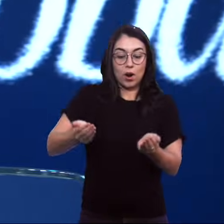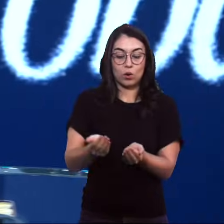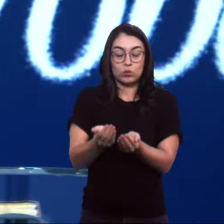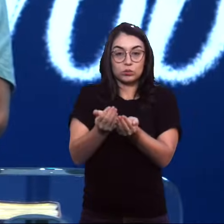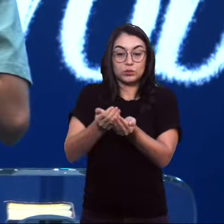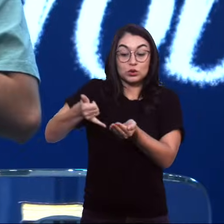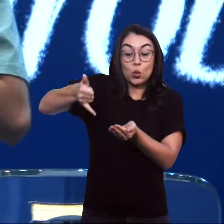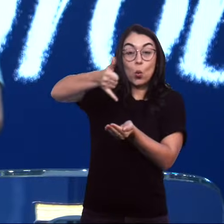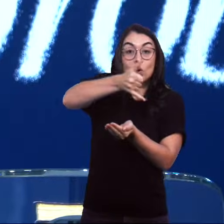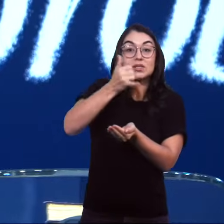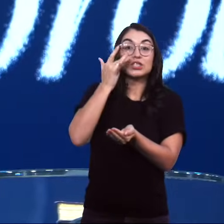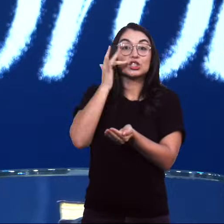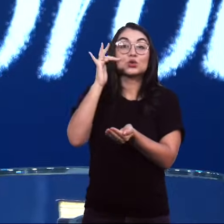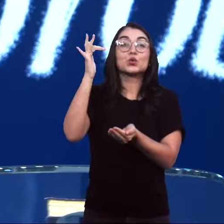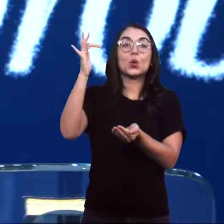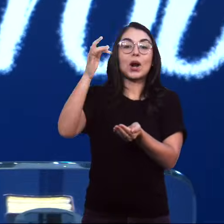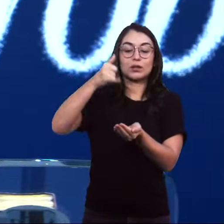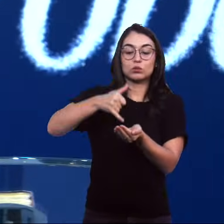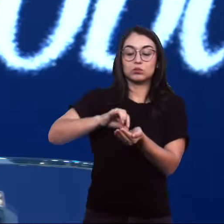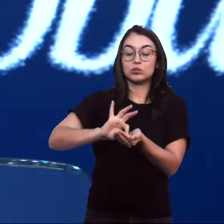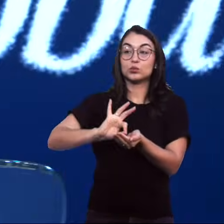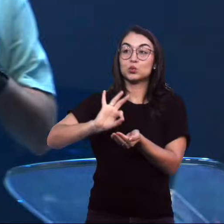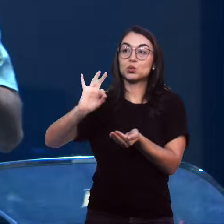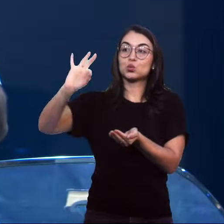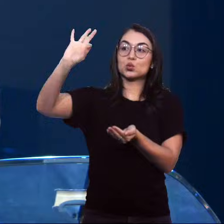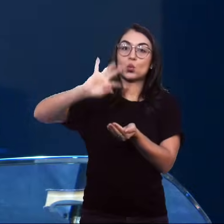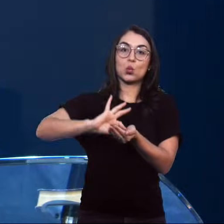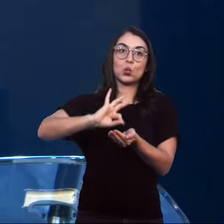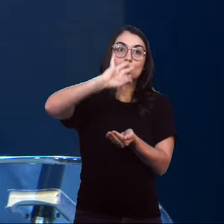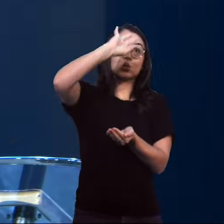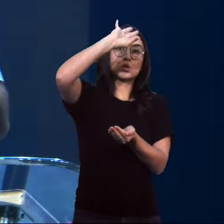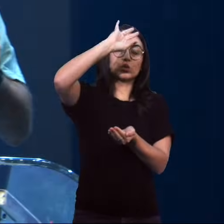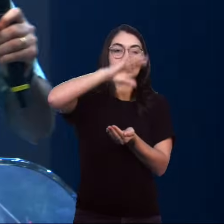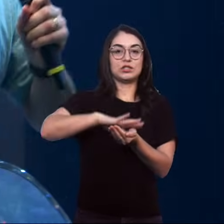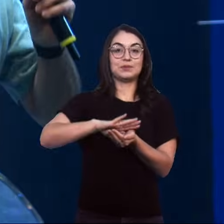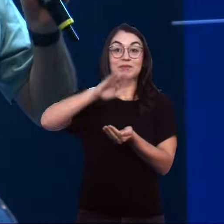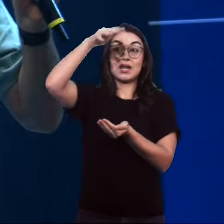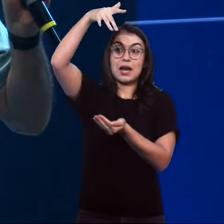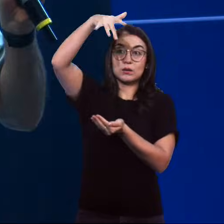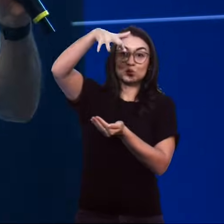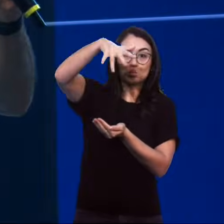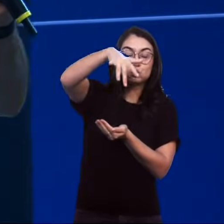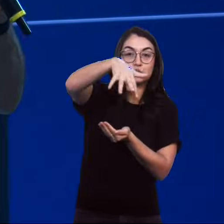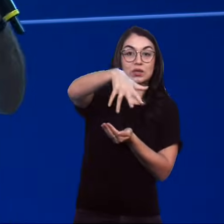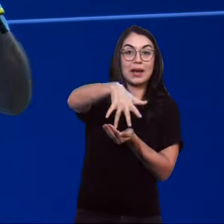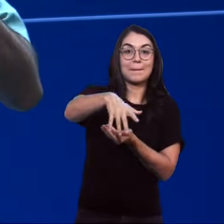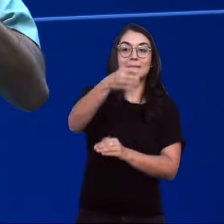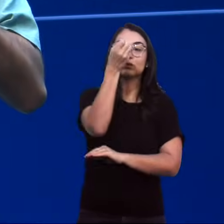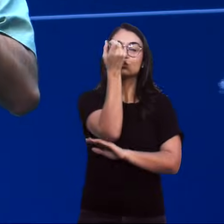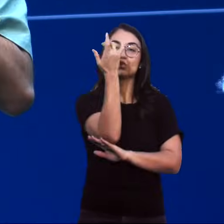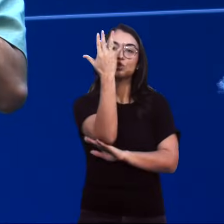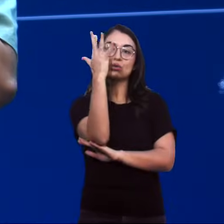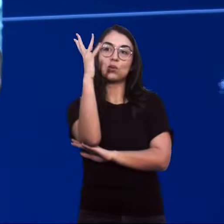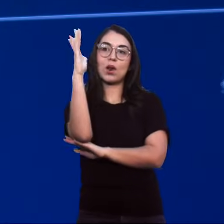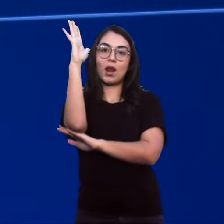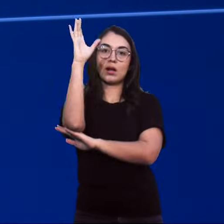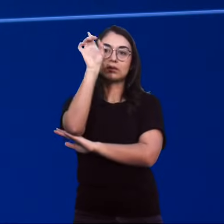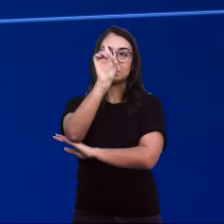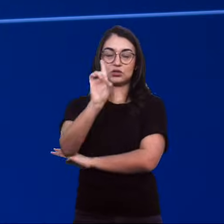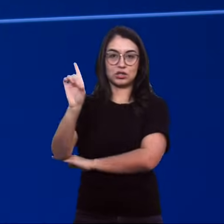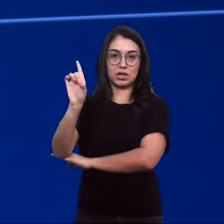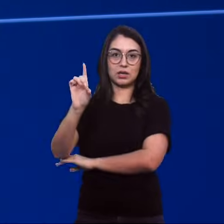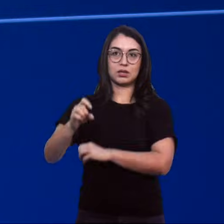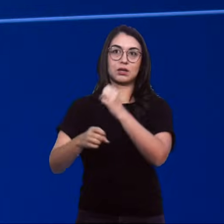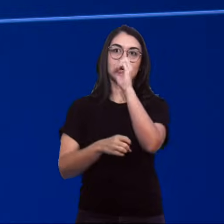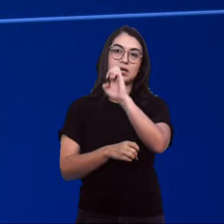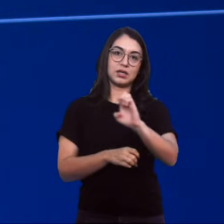que mantinha o fogo aceso. E esse azeite dourado era derramado de 2 oliveiras. A árvore da azeitona